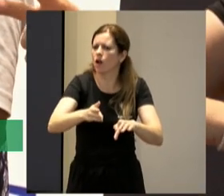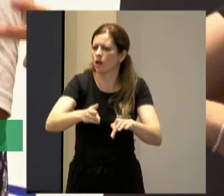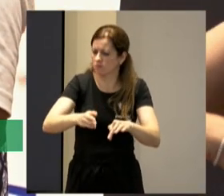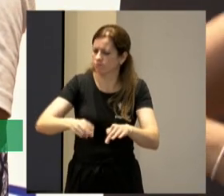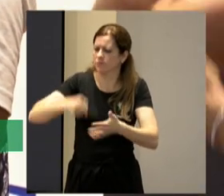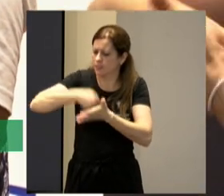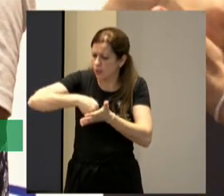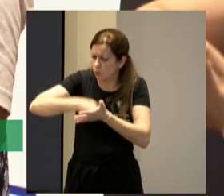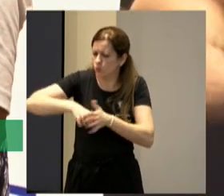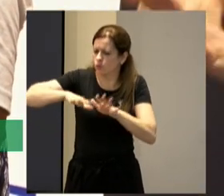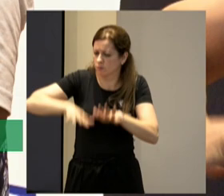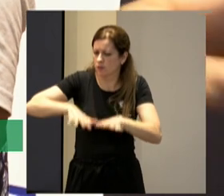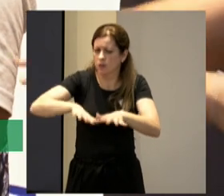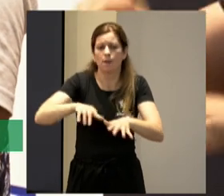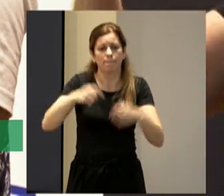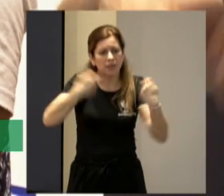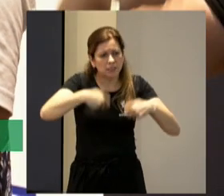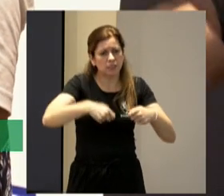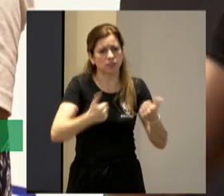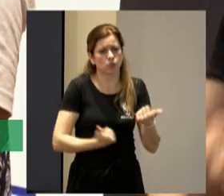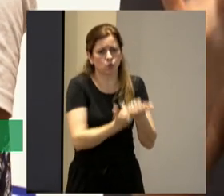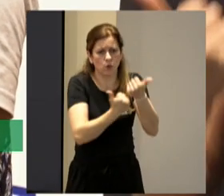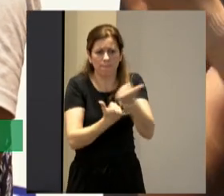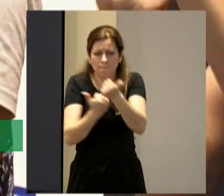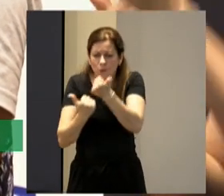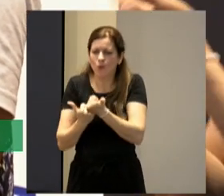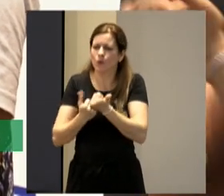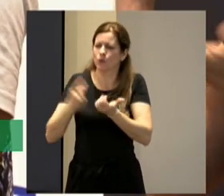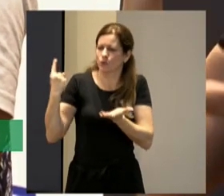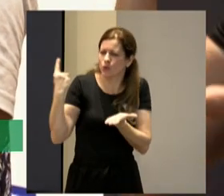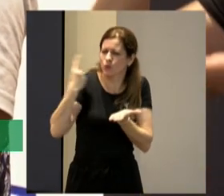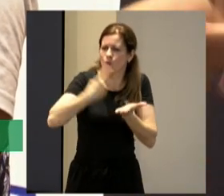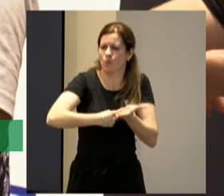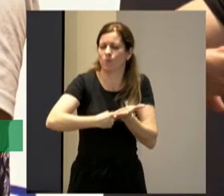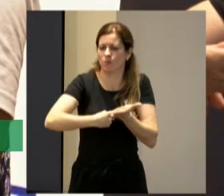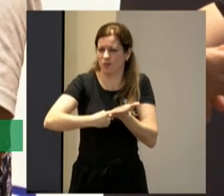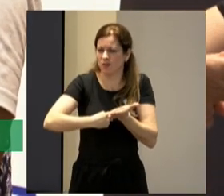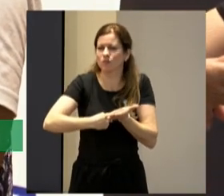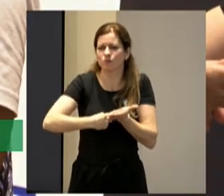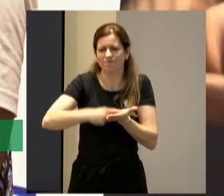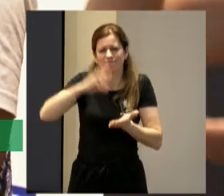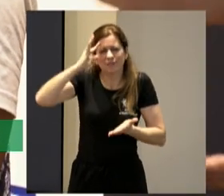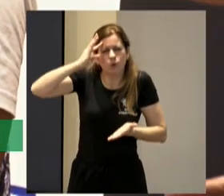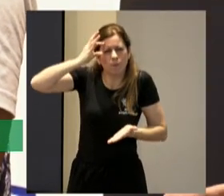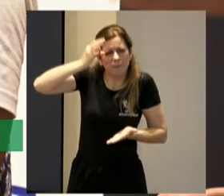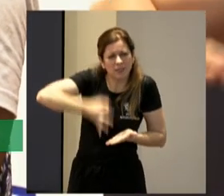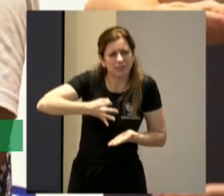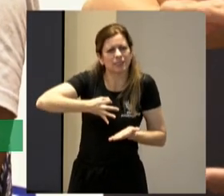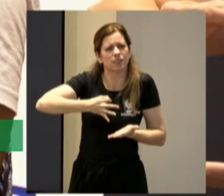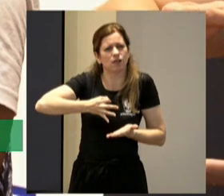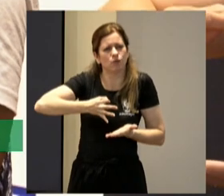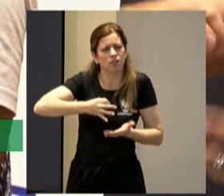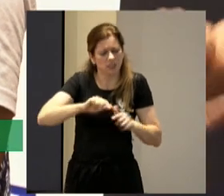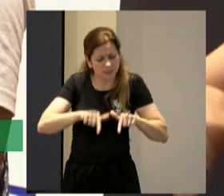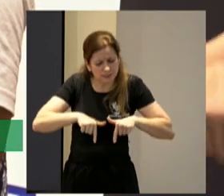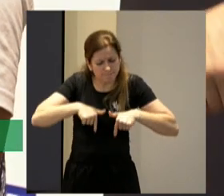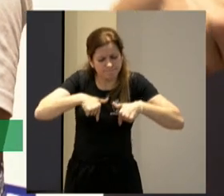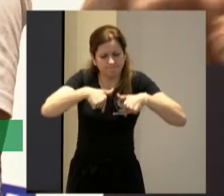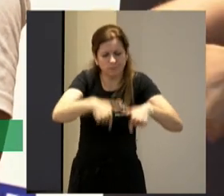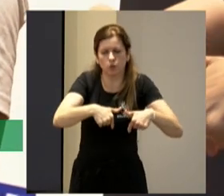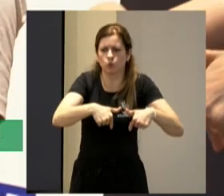do apoio, da coragem, do compromisso, do entendimento, da intencionalidade da